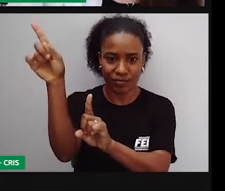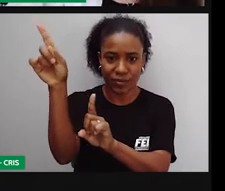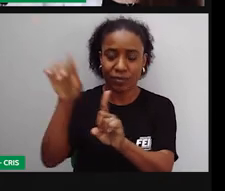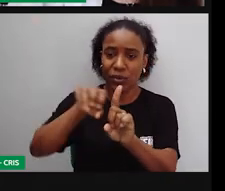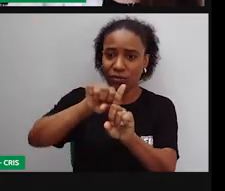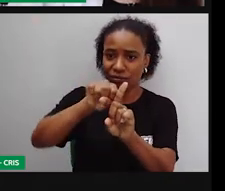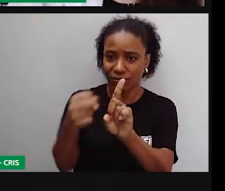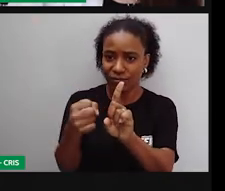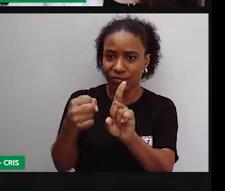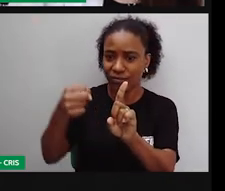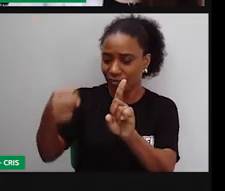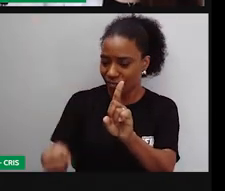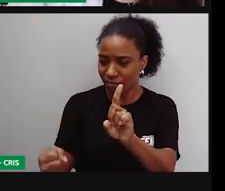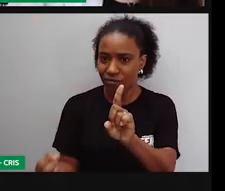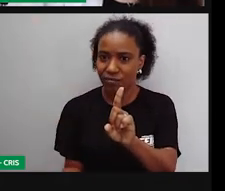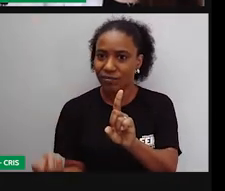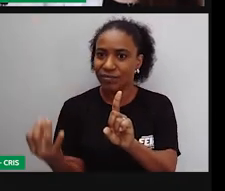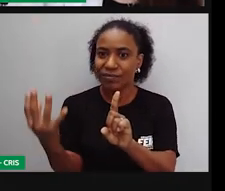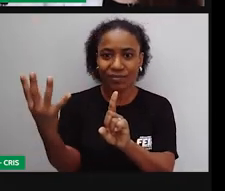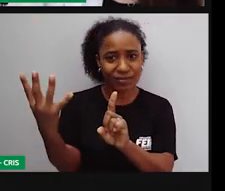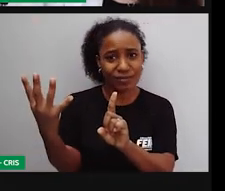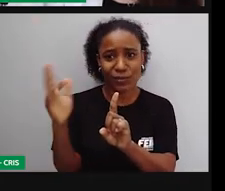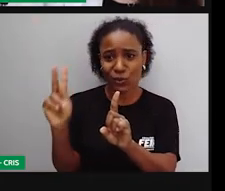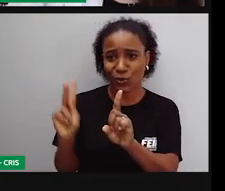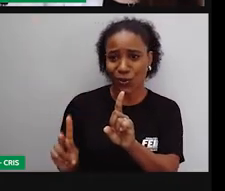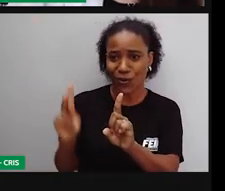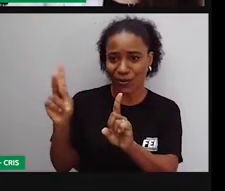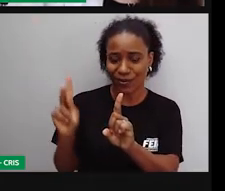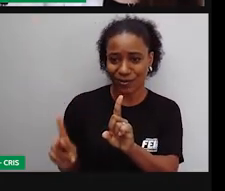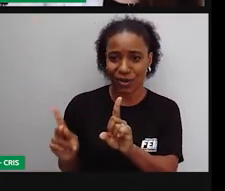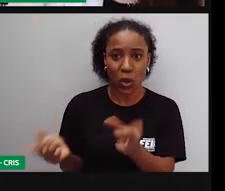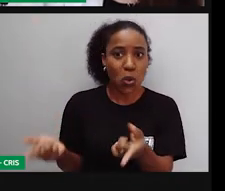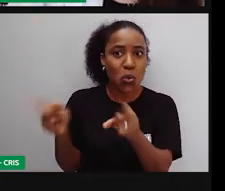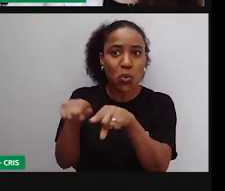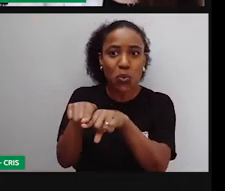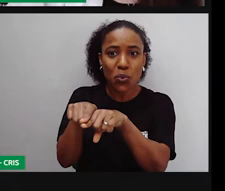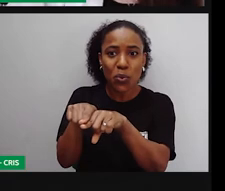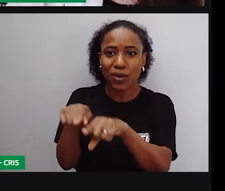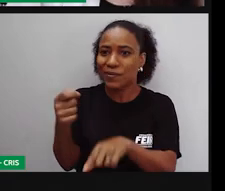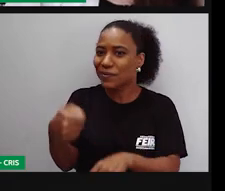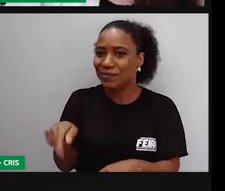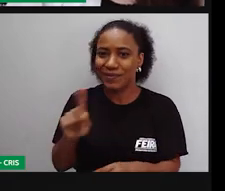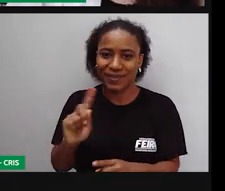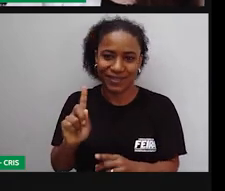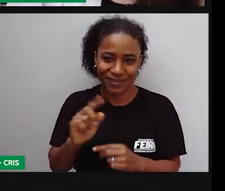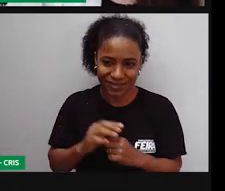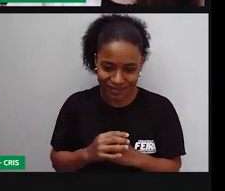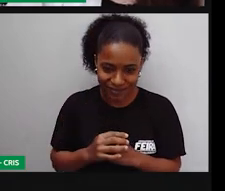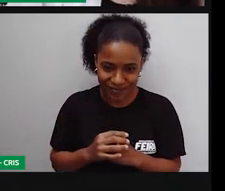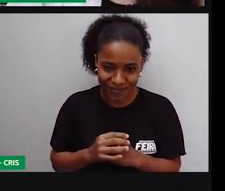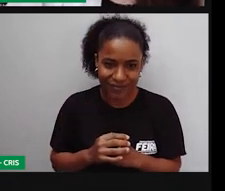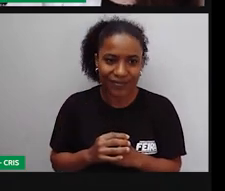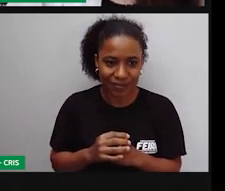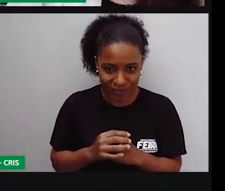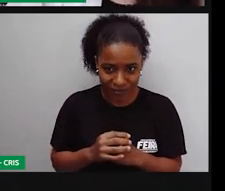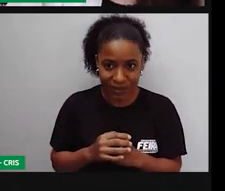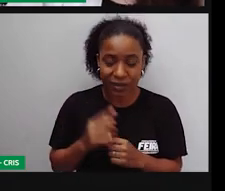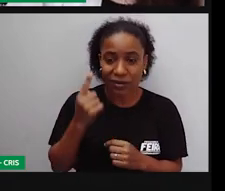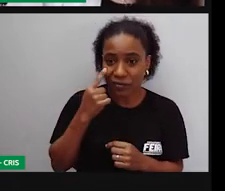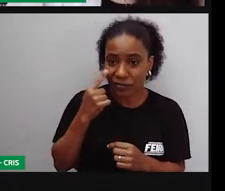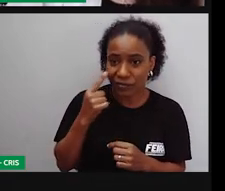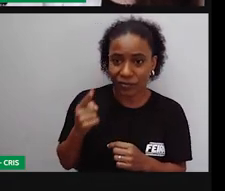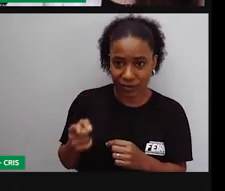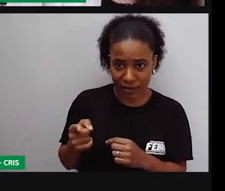e fez uma nova muda. Aquela muda daquela planta, né, onde a reprodução está feita pela